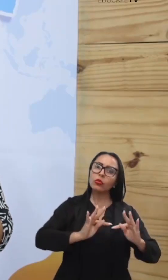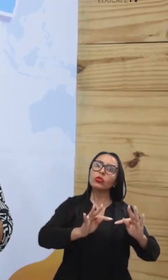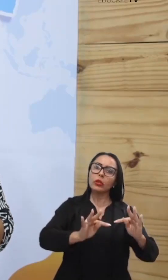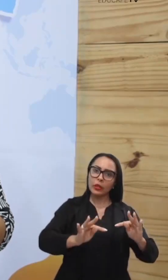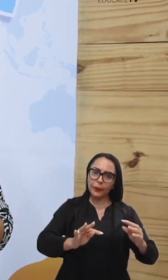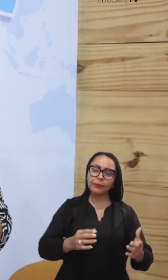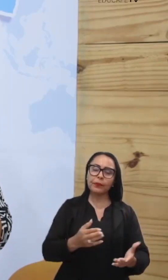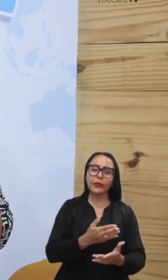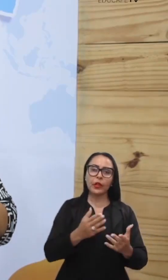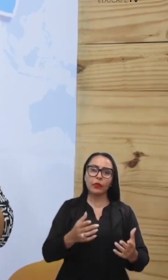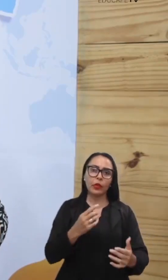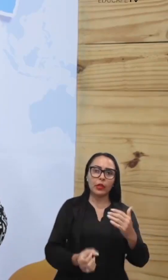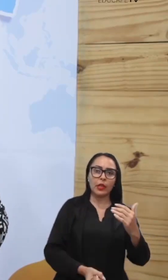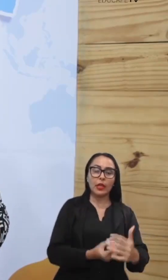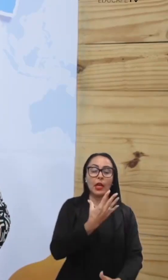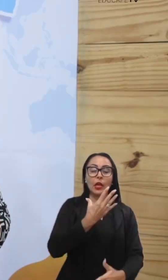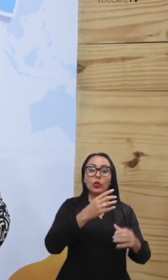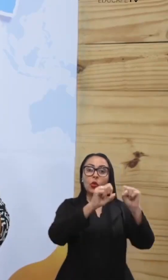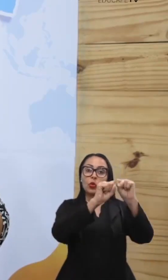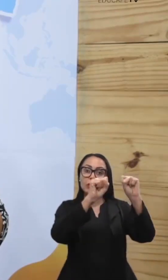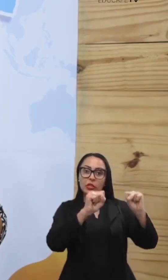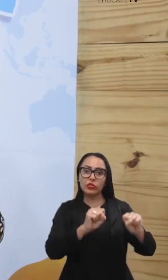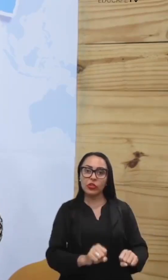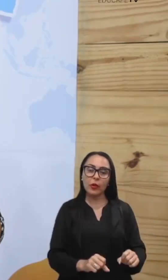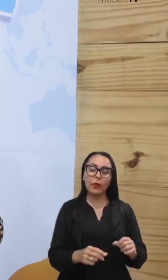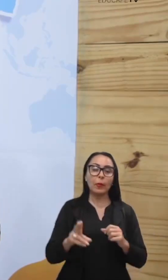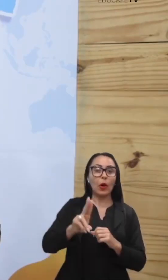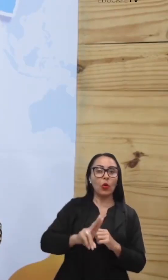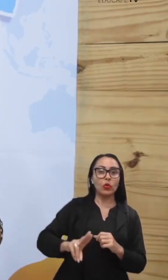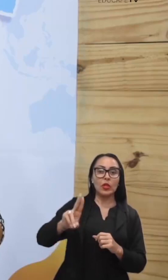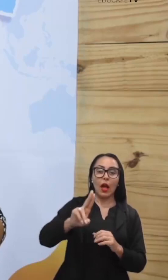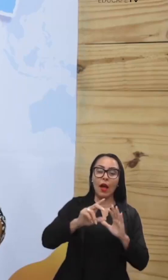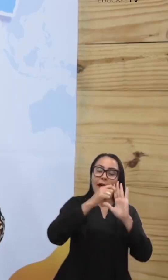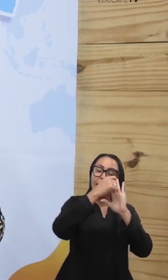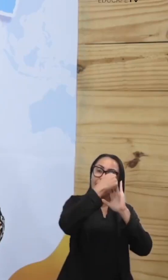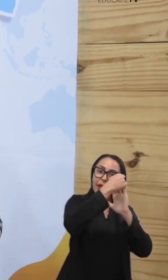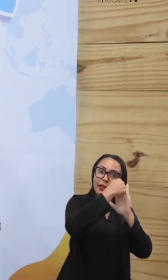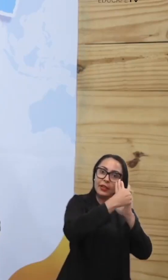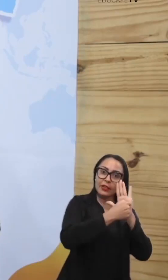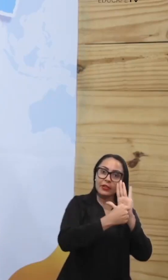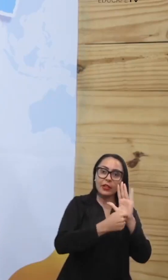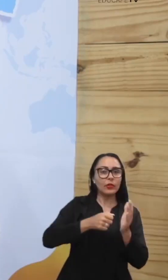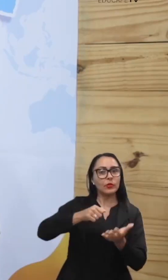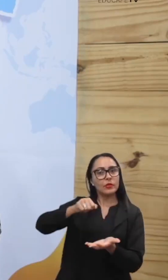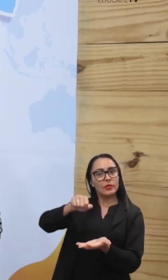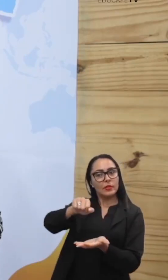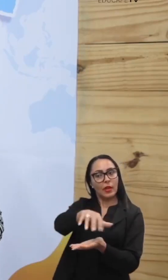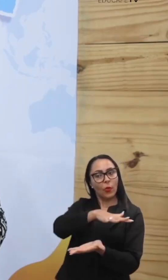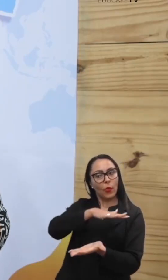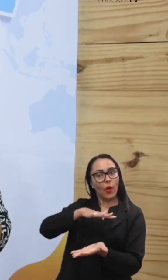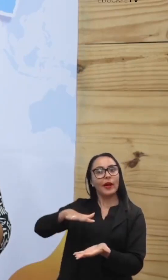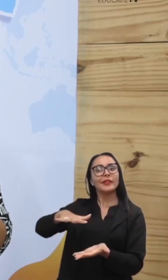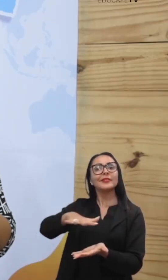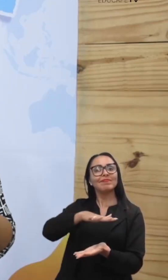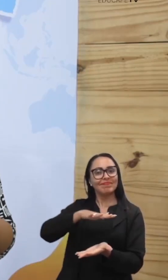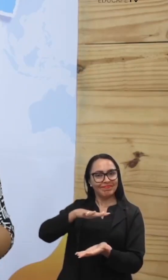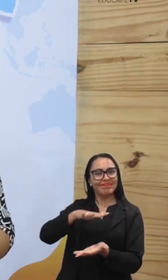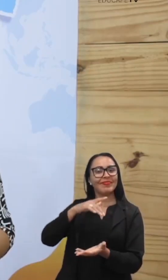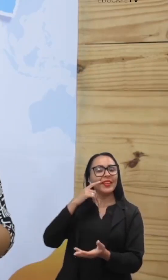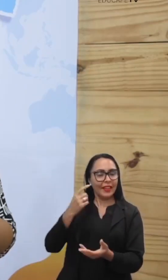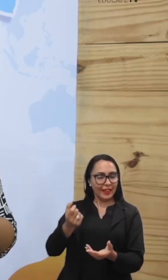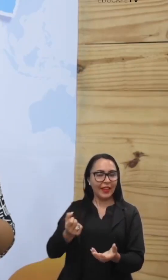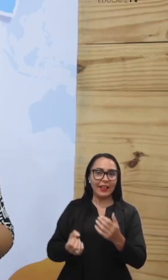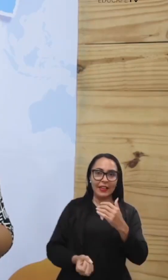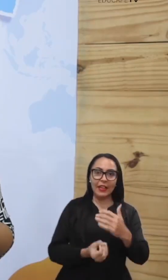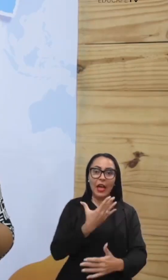foram criados também um sistema para usar a escrita no Signwriter, que é um sistema criado também